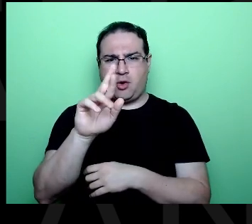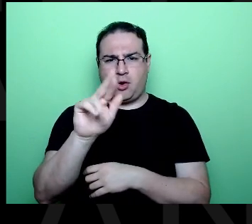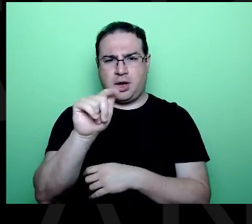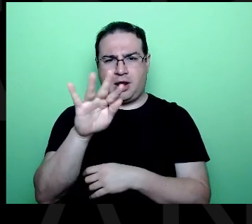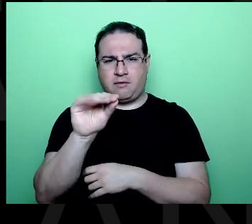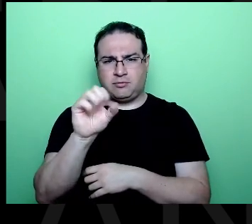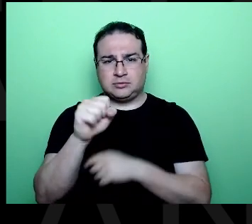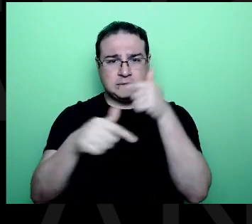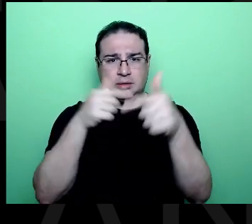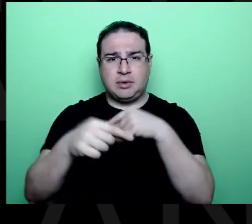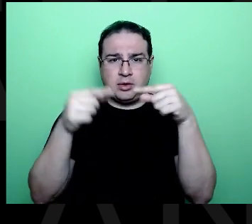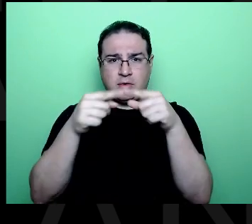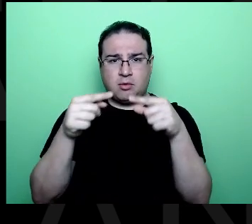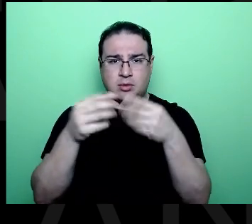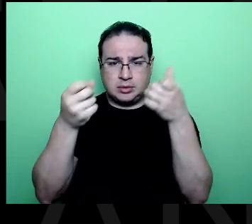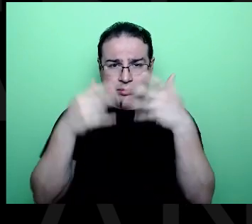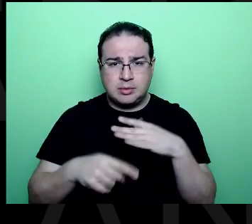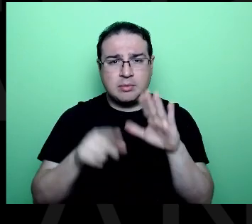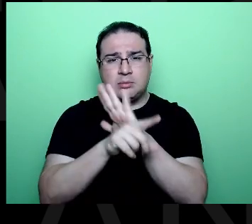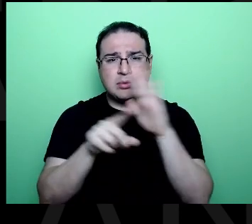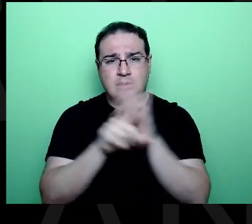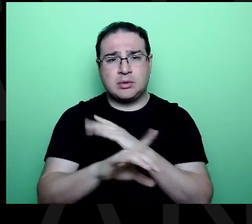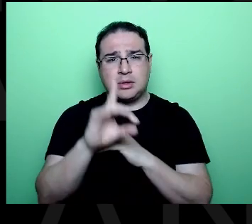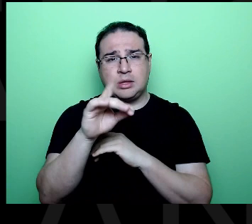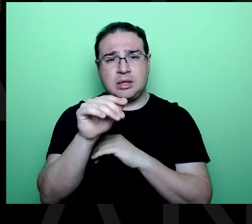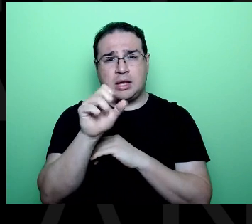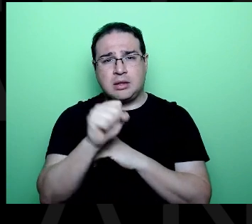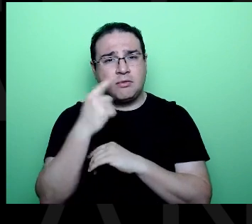biógrafos, né, que trabalham com a imaginação do possível, outros trabalham ali